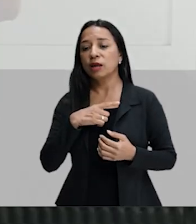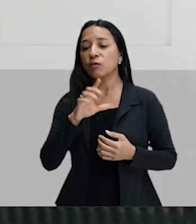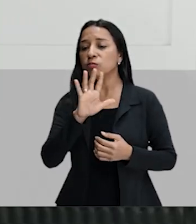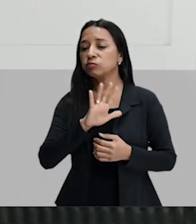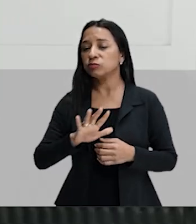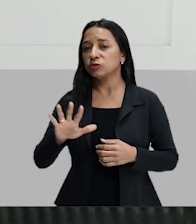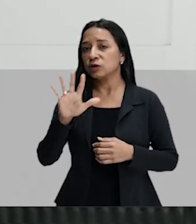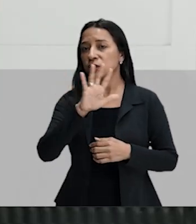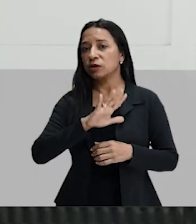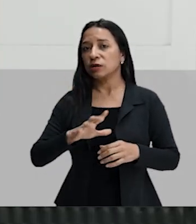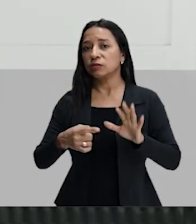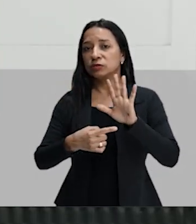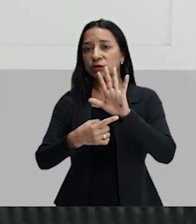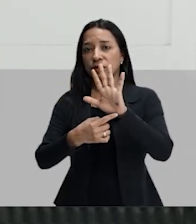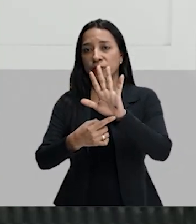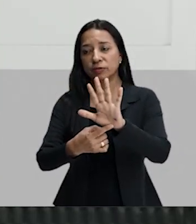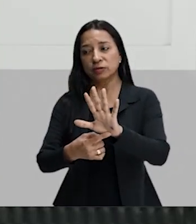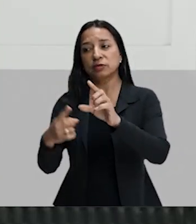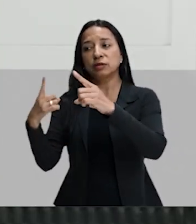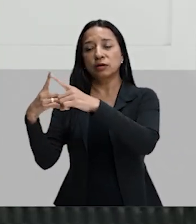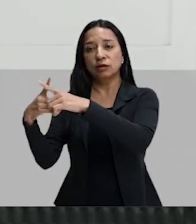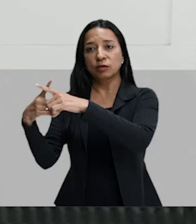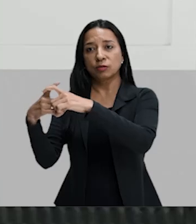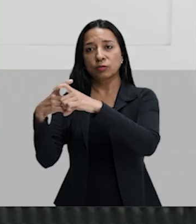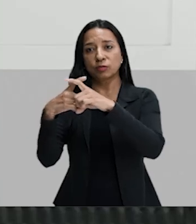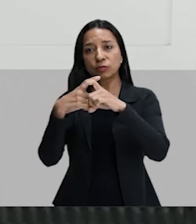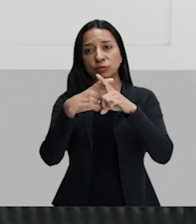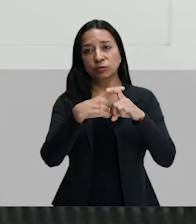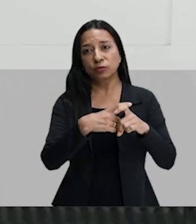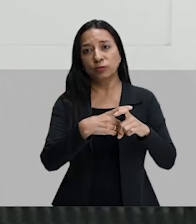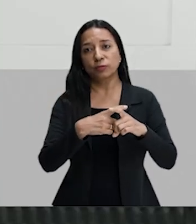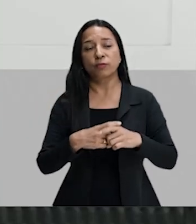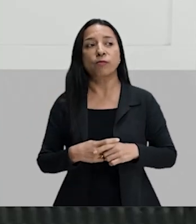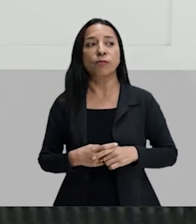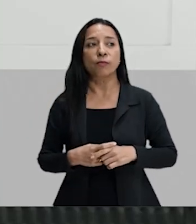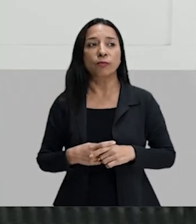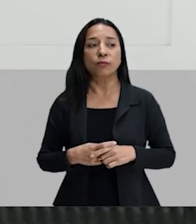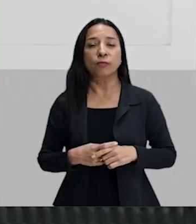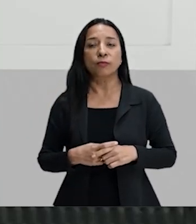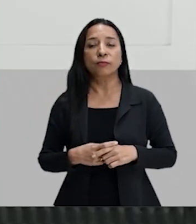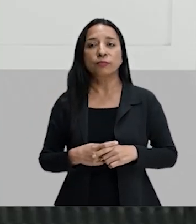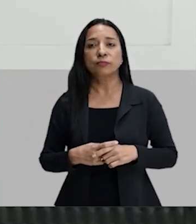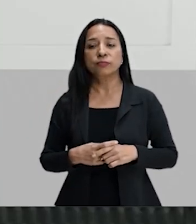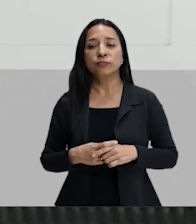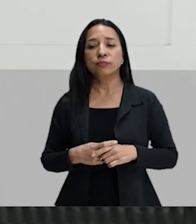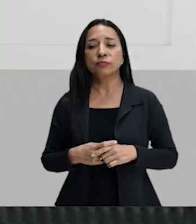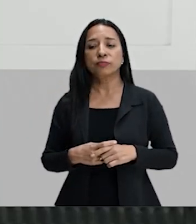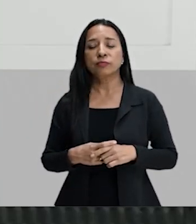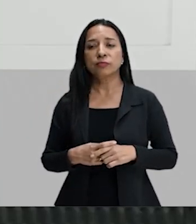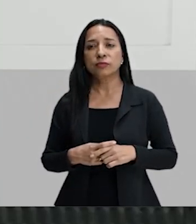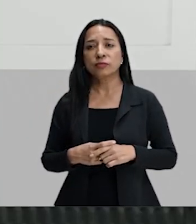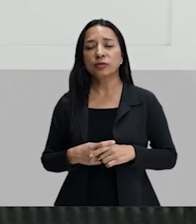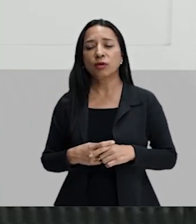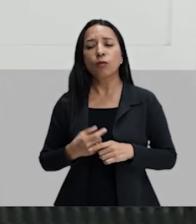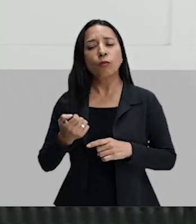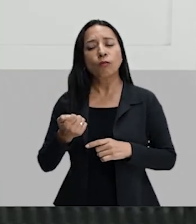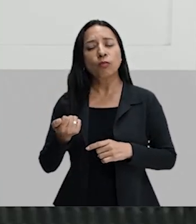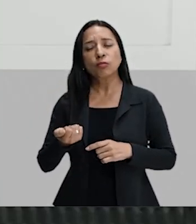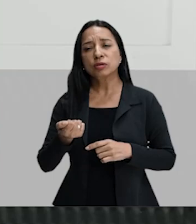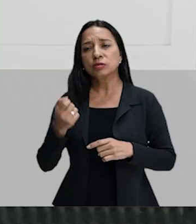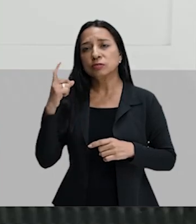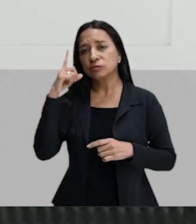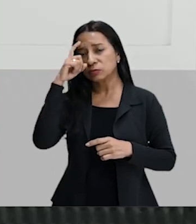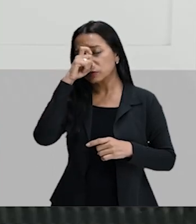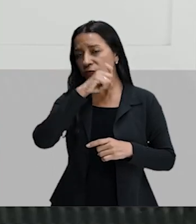de representar um polinômio, né? Certo? A forma geral, que às vezes até é um pouco difícil de você